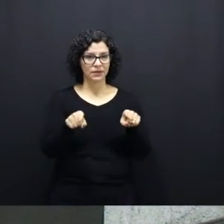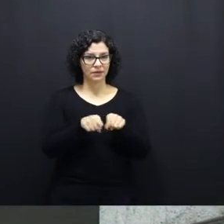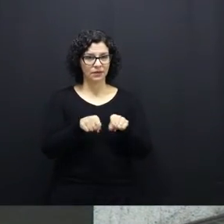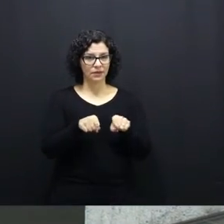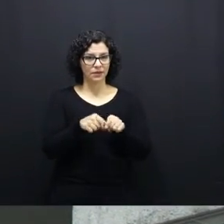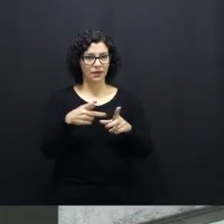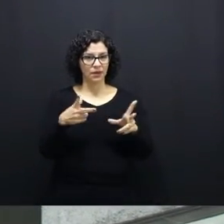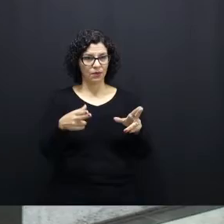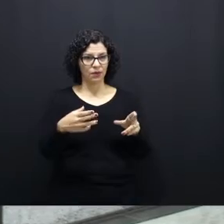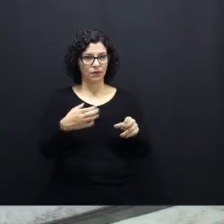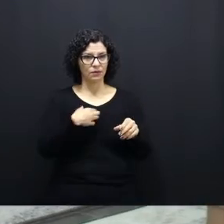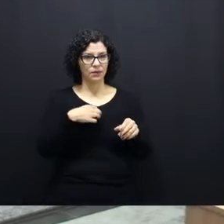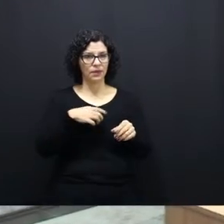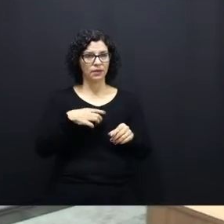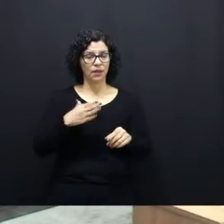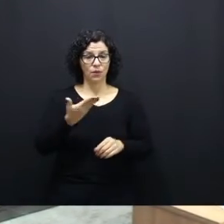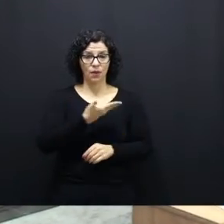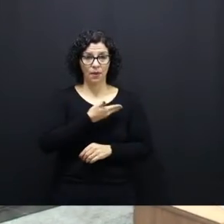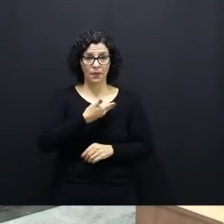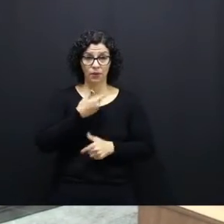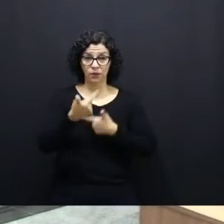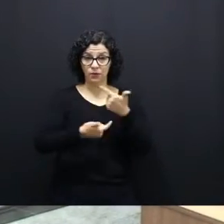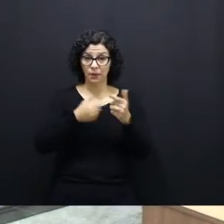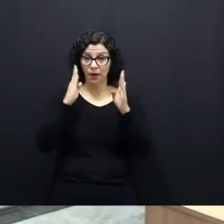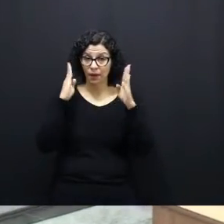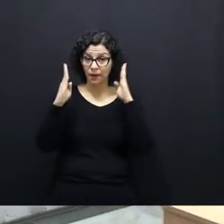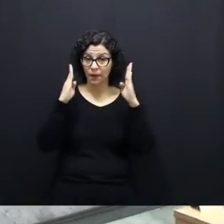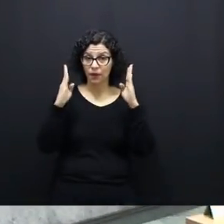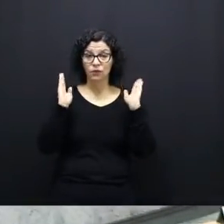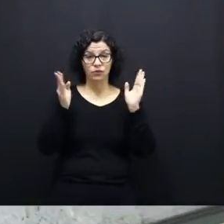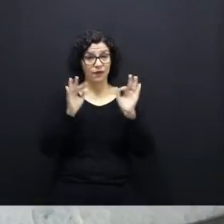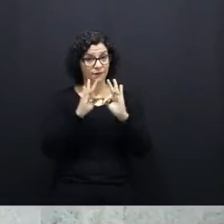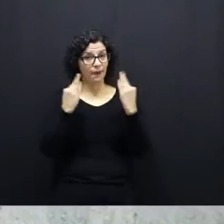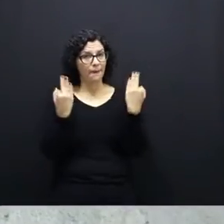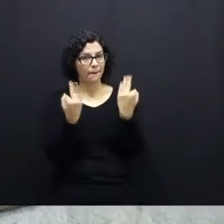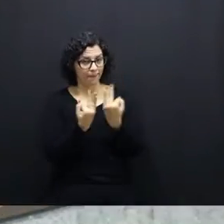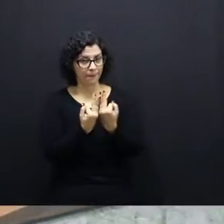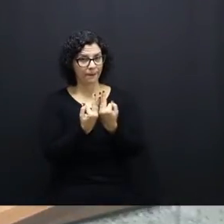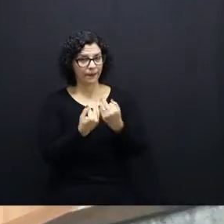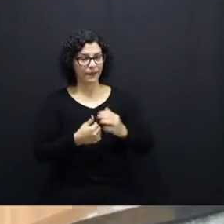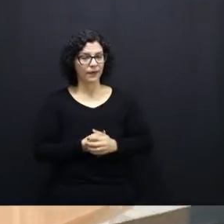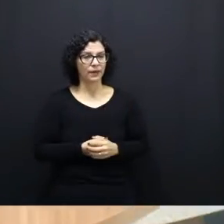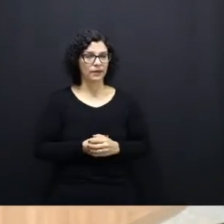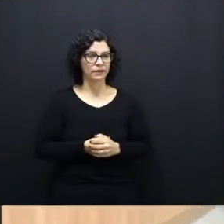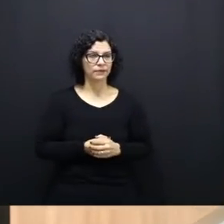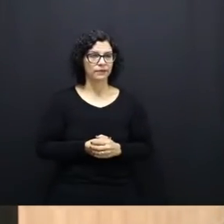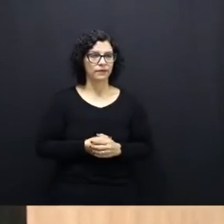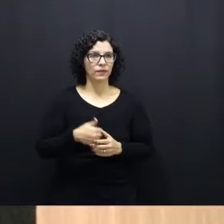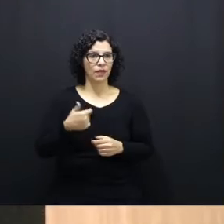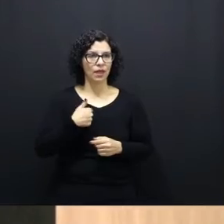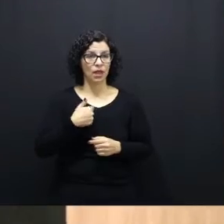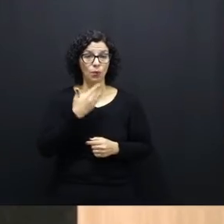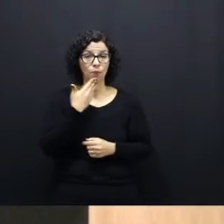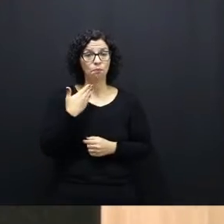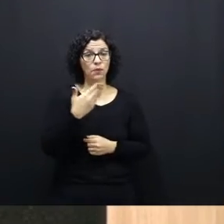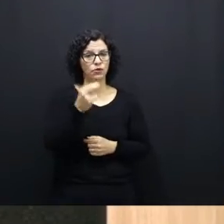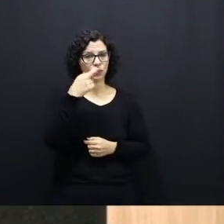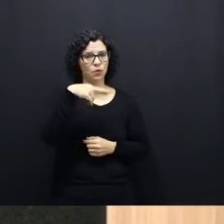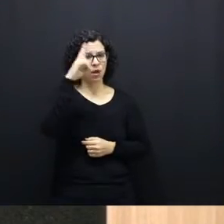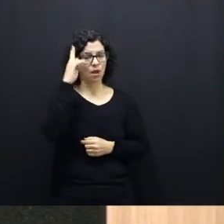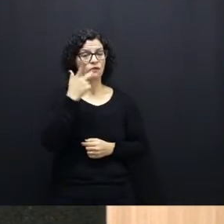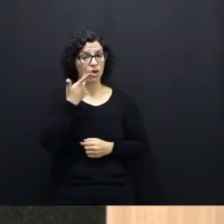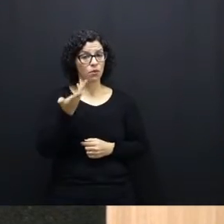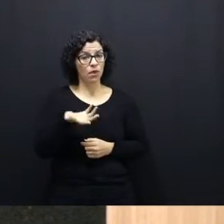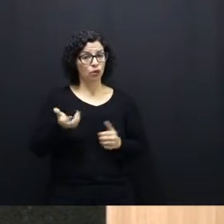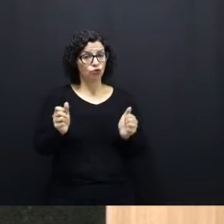também tem alguns parentes são caminhoneiros e eu também eu pedi para o vereador Renan para